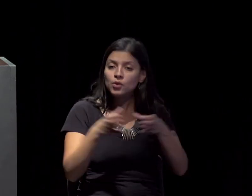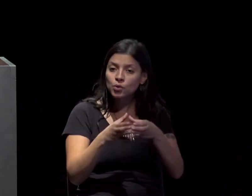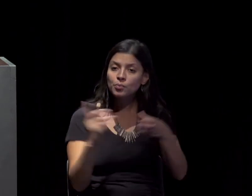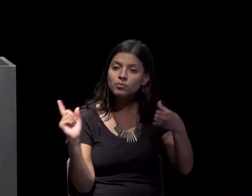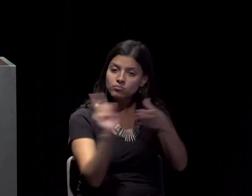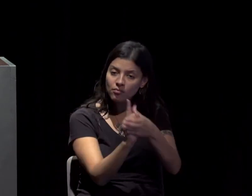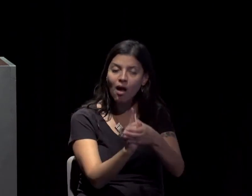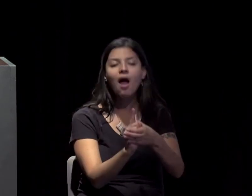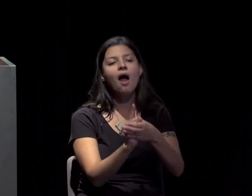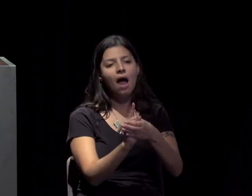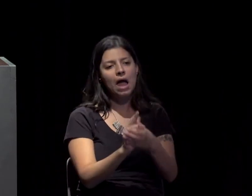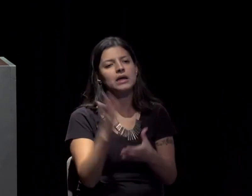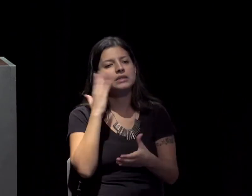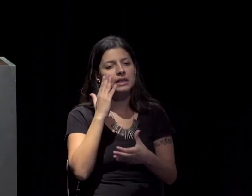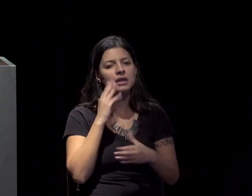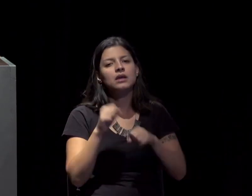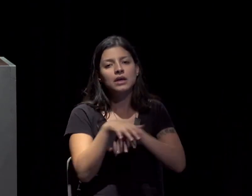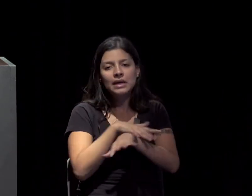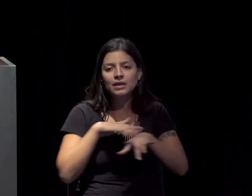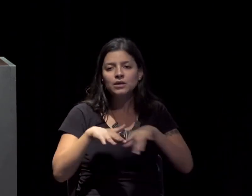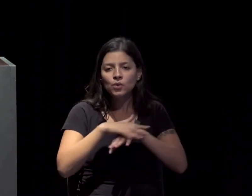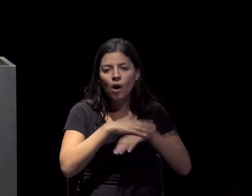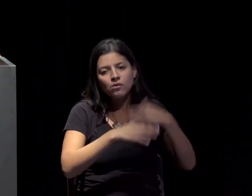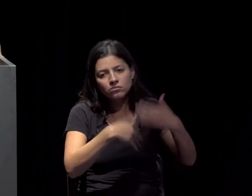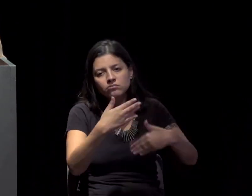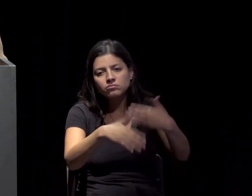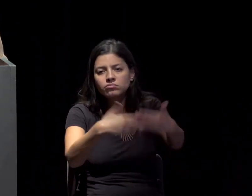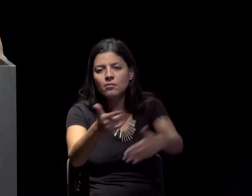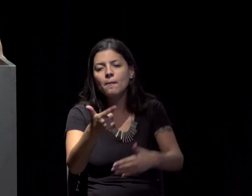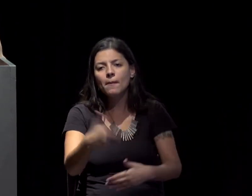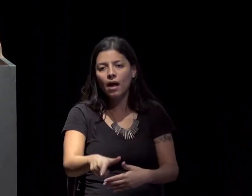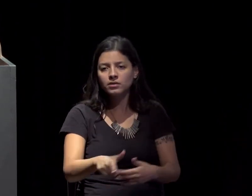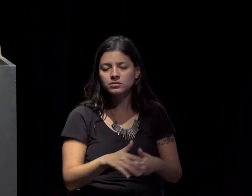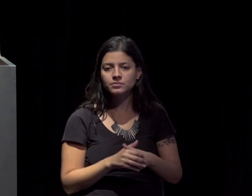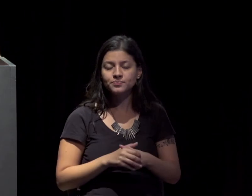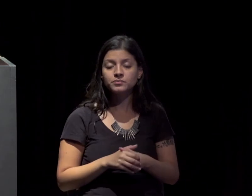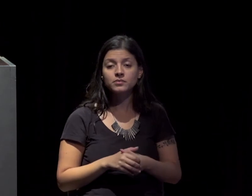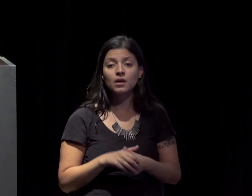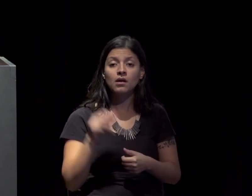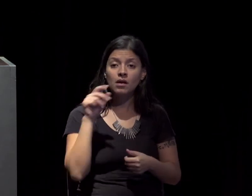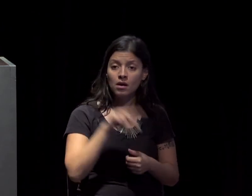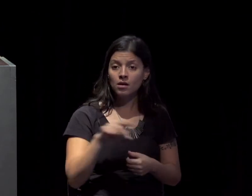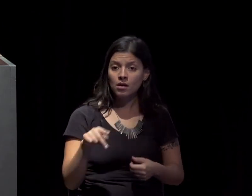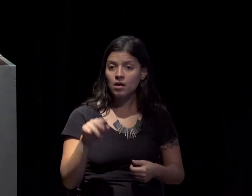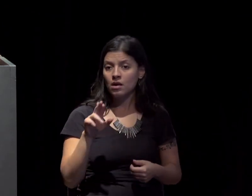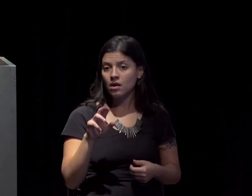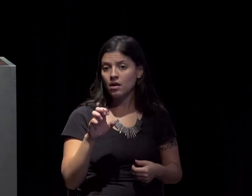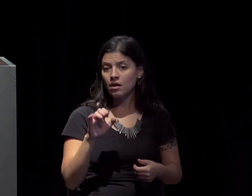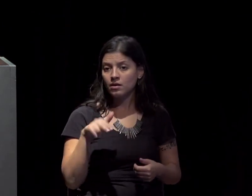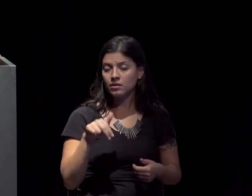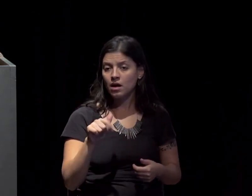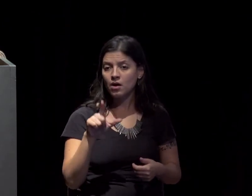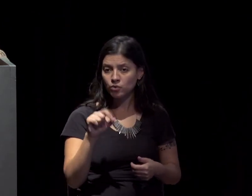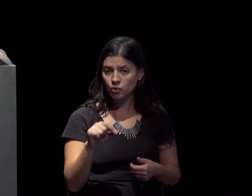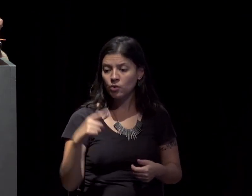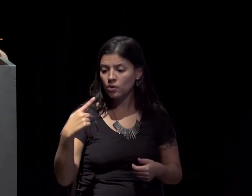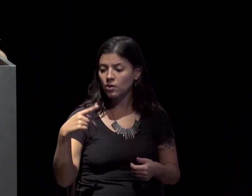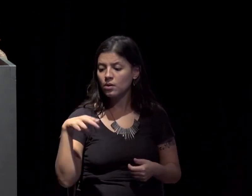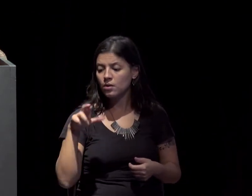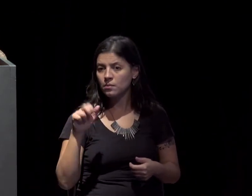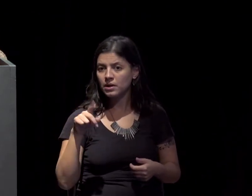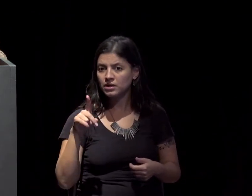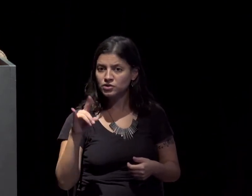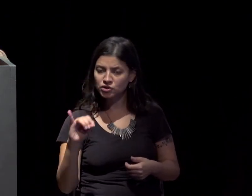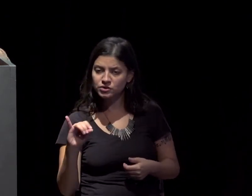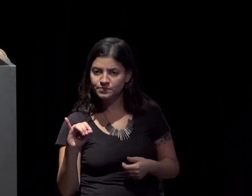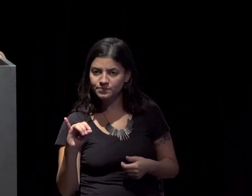continuidade desse ritual. Por outro lado, quando o professor Reginaldo Prandi recuperava a ideia do